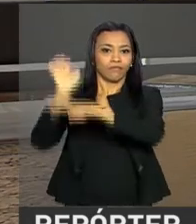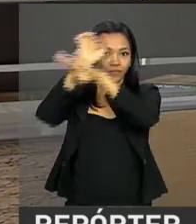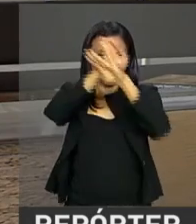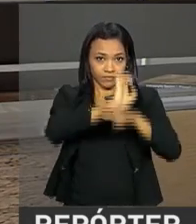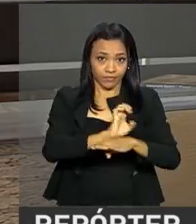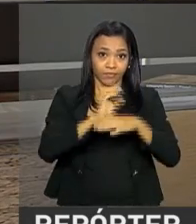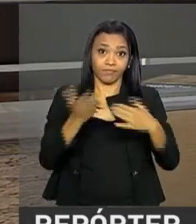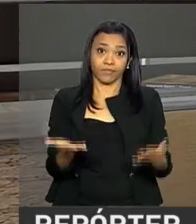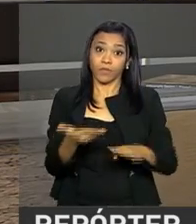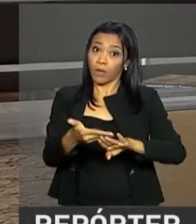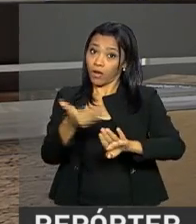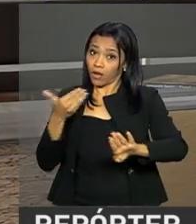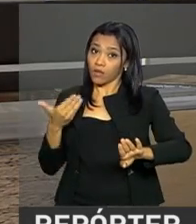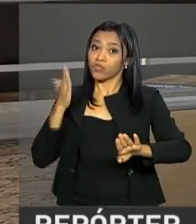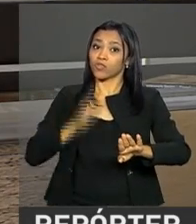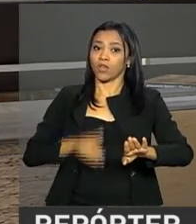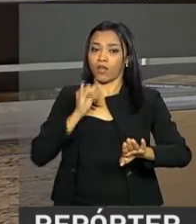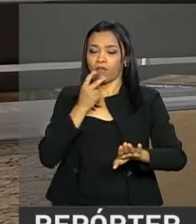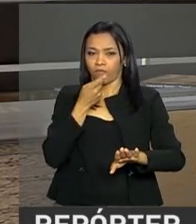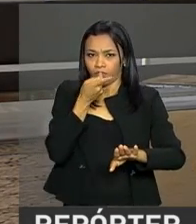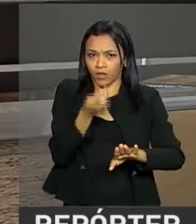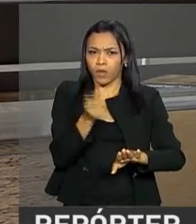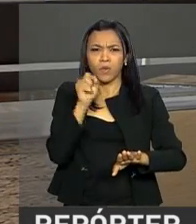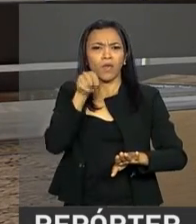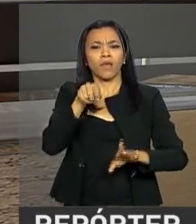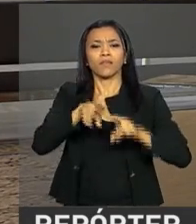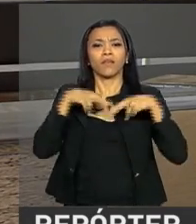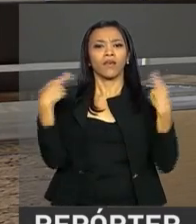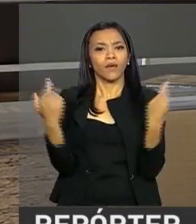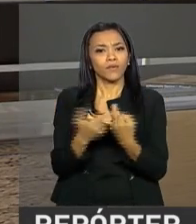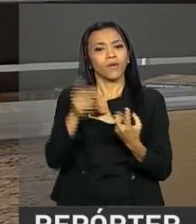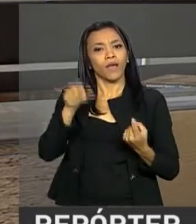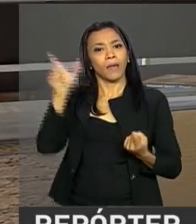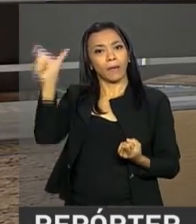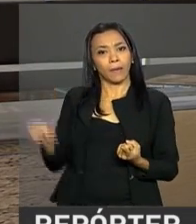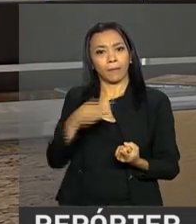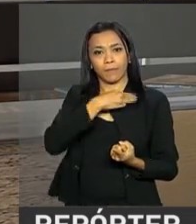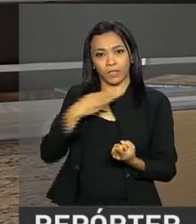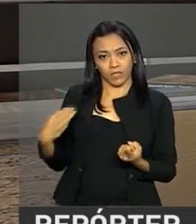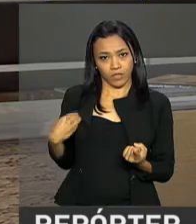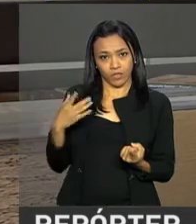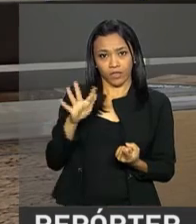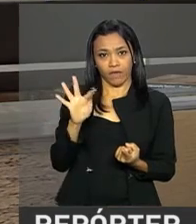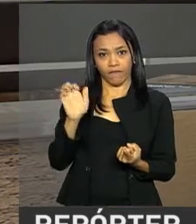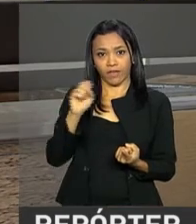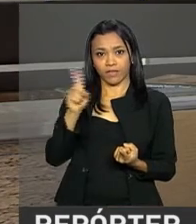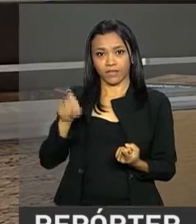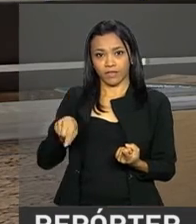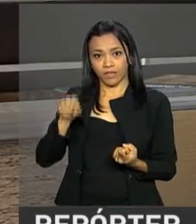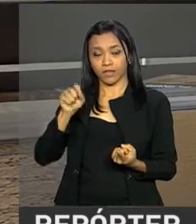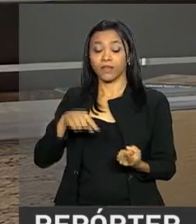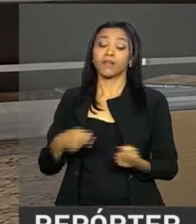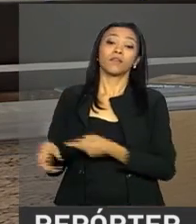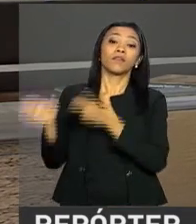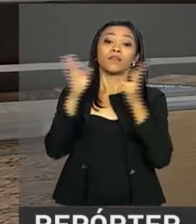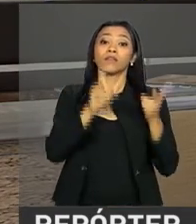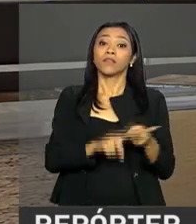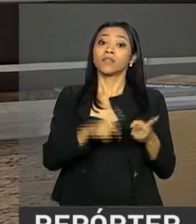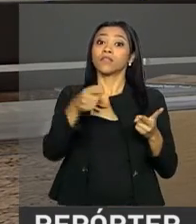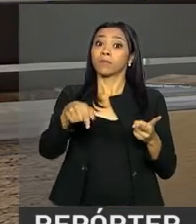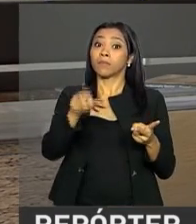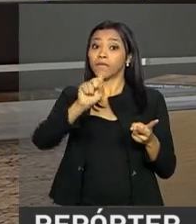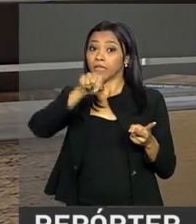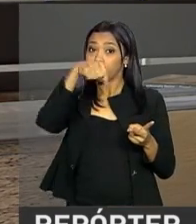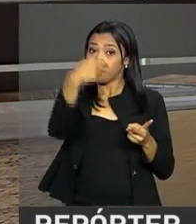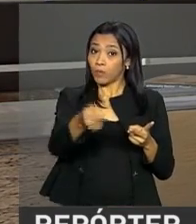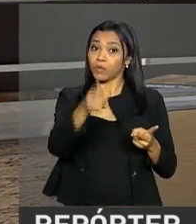anteriormente como eu disse mais cedo essa reunião seria entre o ministro da fazenda e henrique meirelles e os governadores no ministério da fazenda e